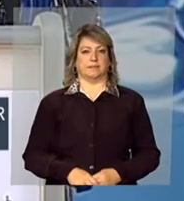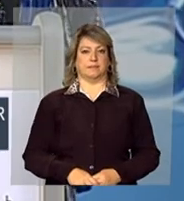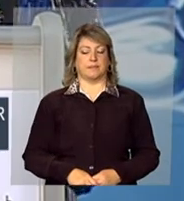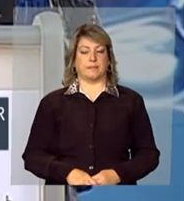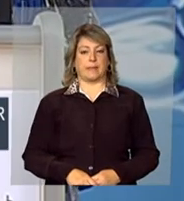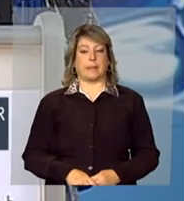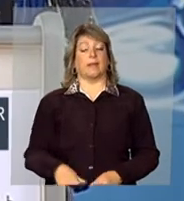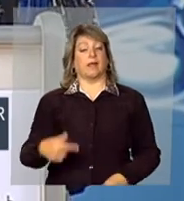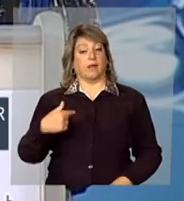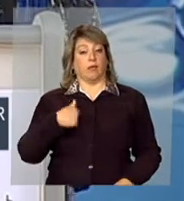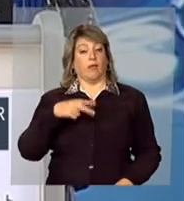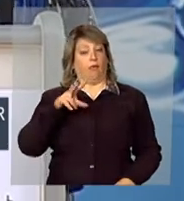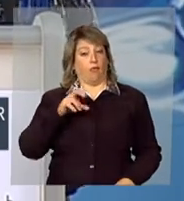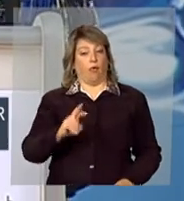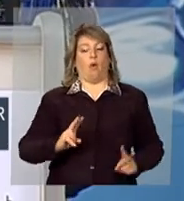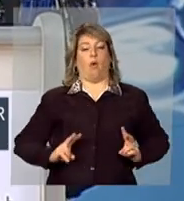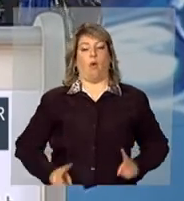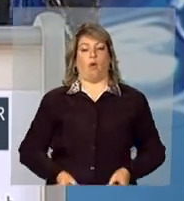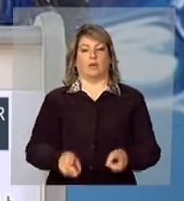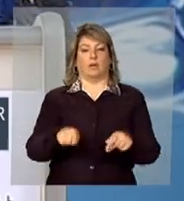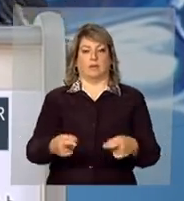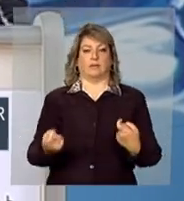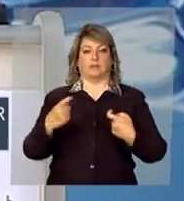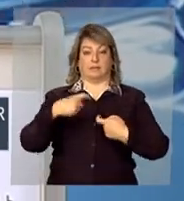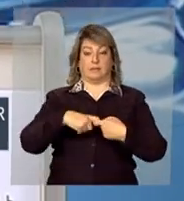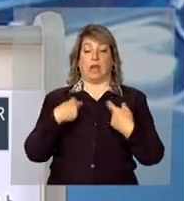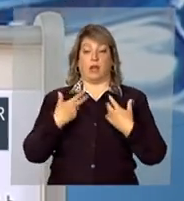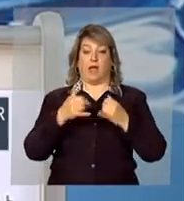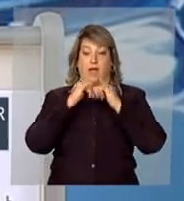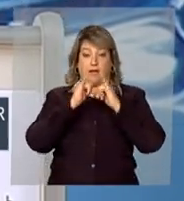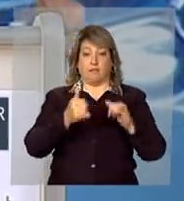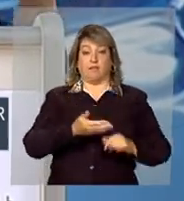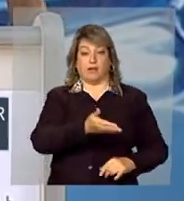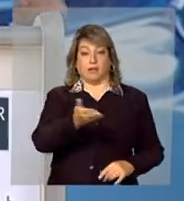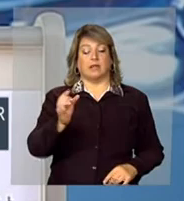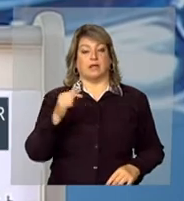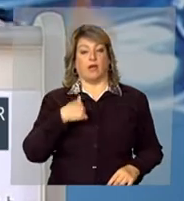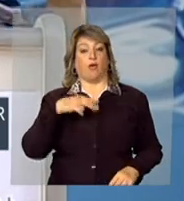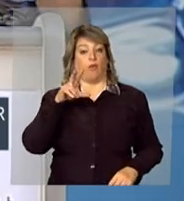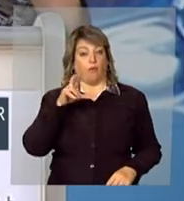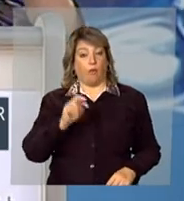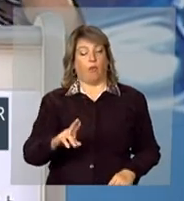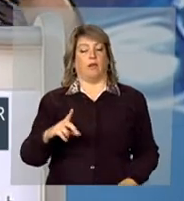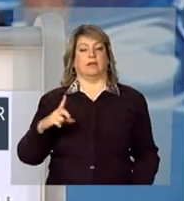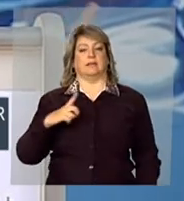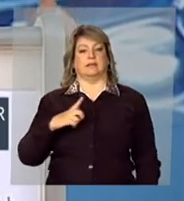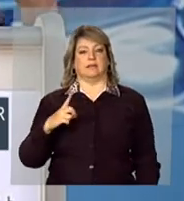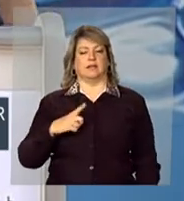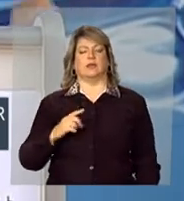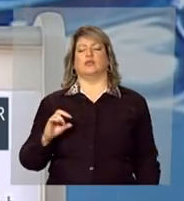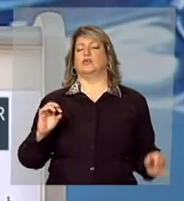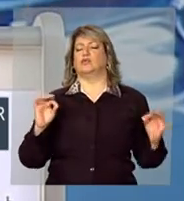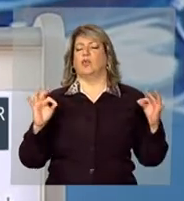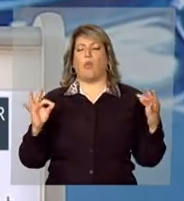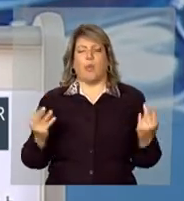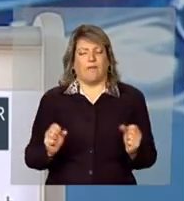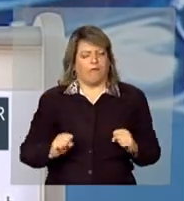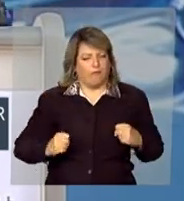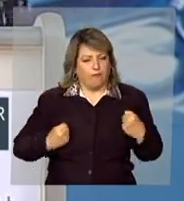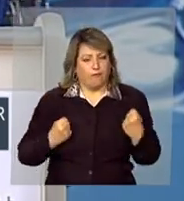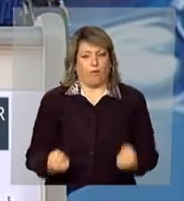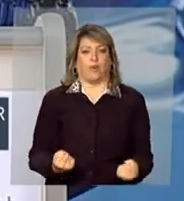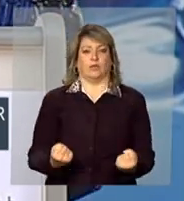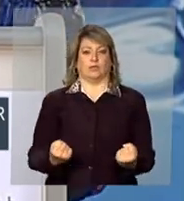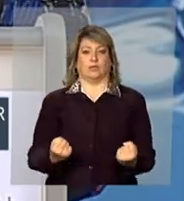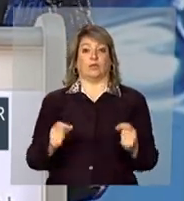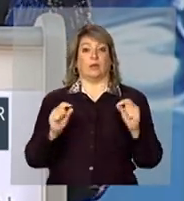Eu vou continuar essa parceria. Quero dizer para vocês que eu vou ter todo o empenho